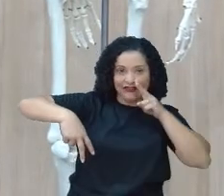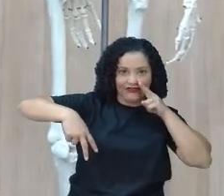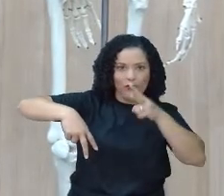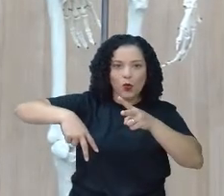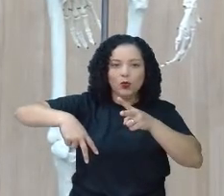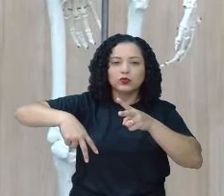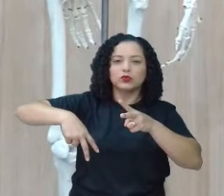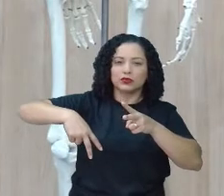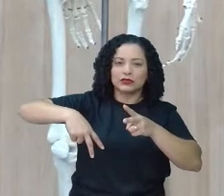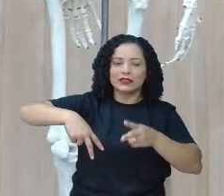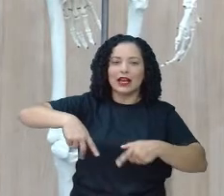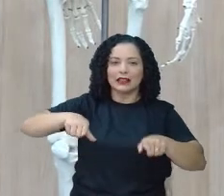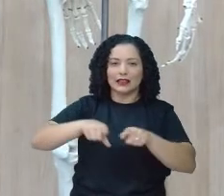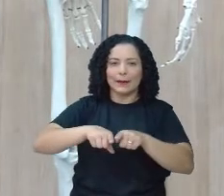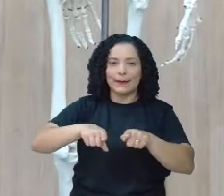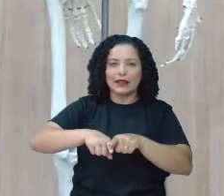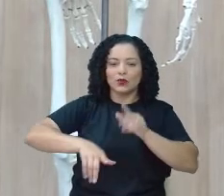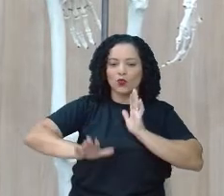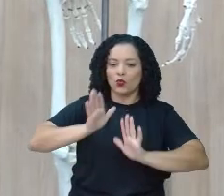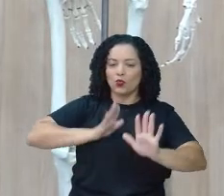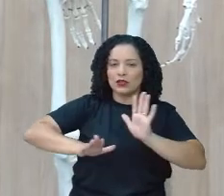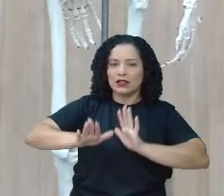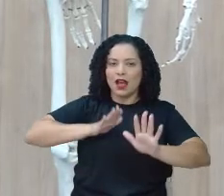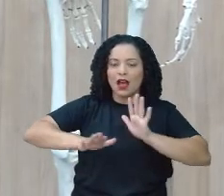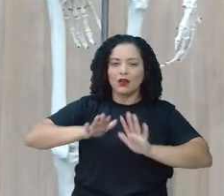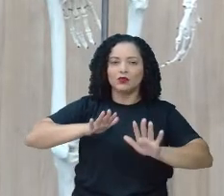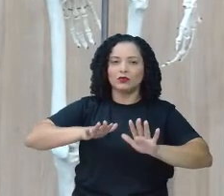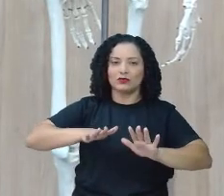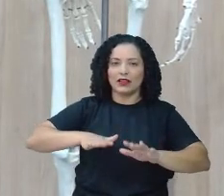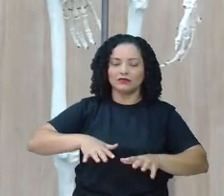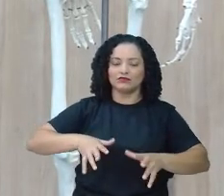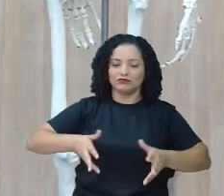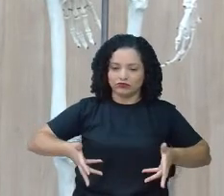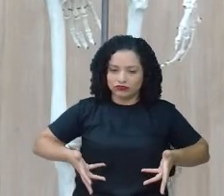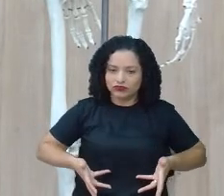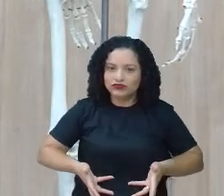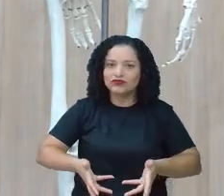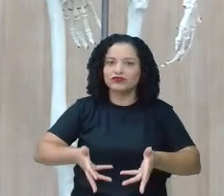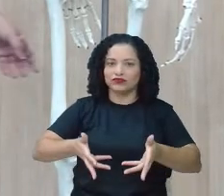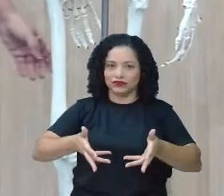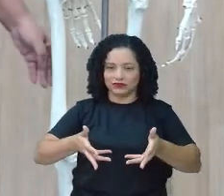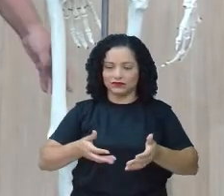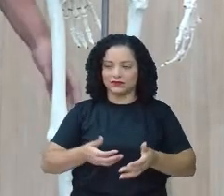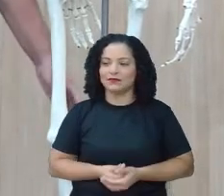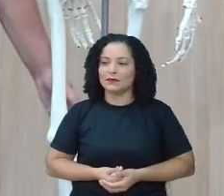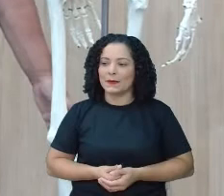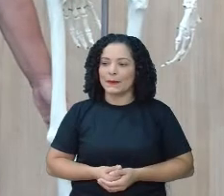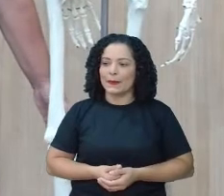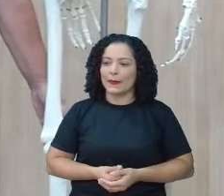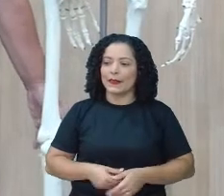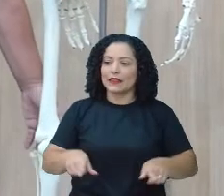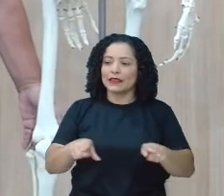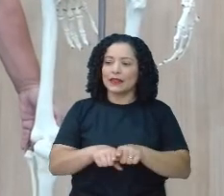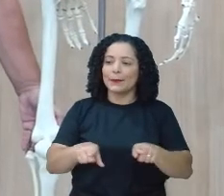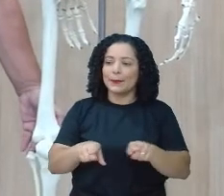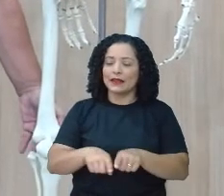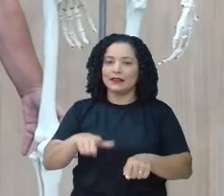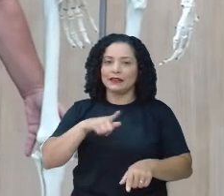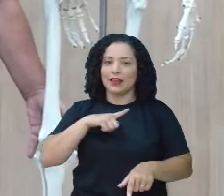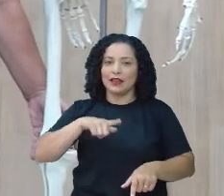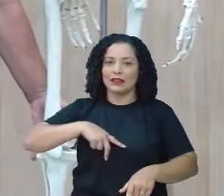um amortecedor, juntamente com as articulações, que a gente ainda vai falar. A questão aí da tíbia,